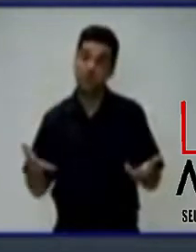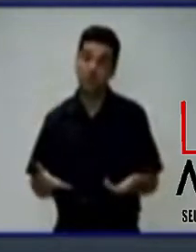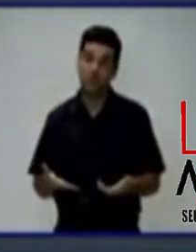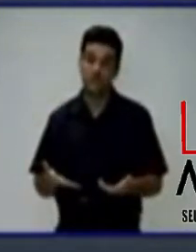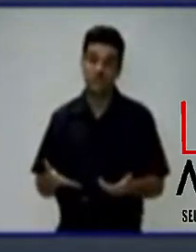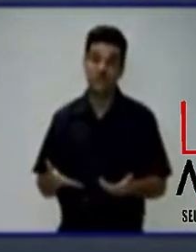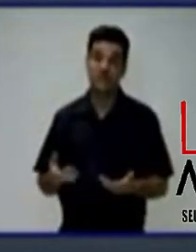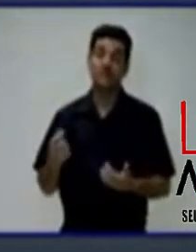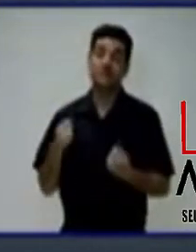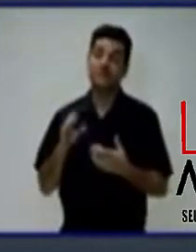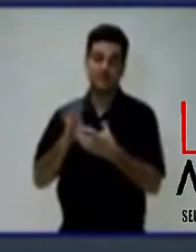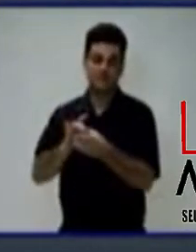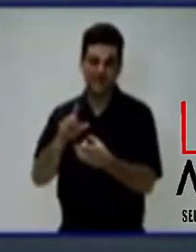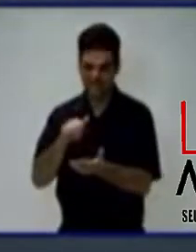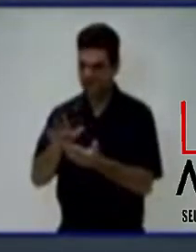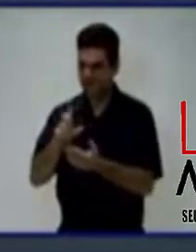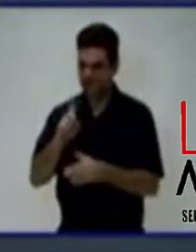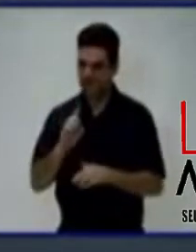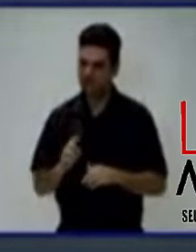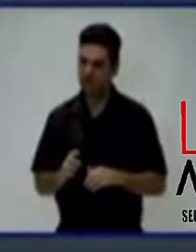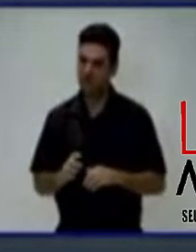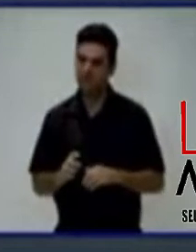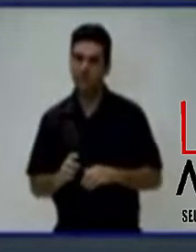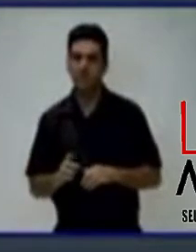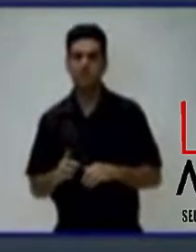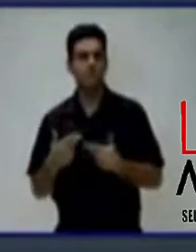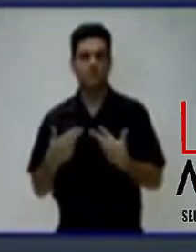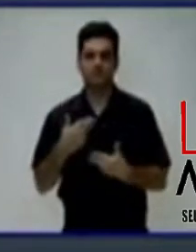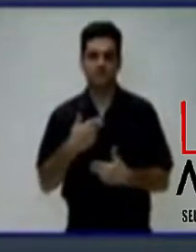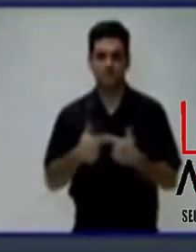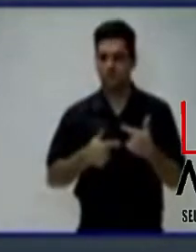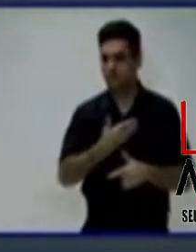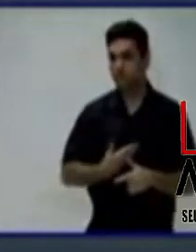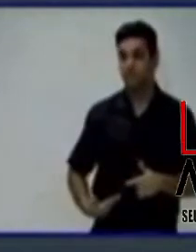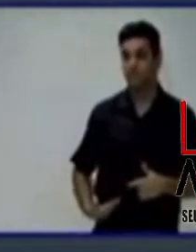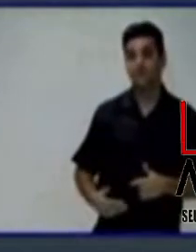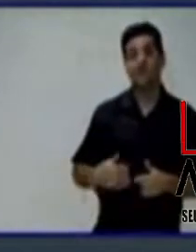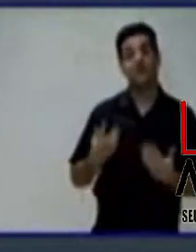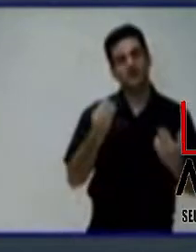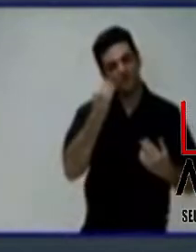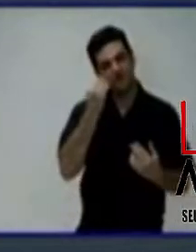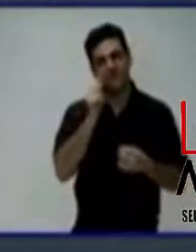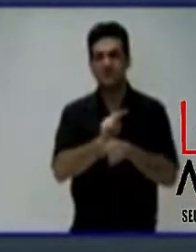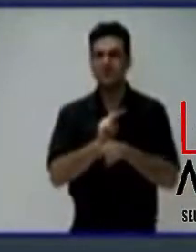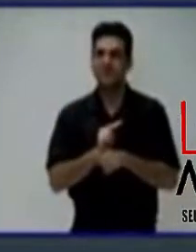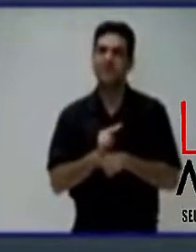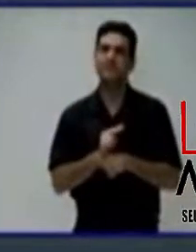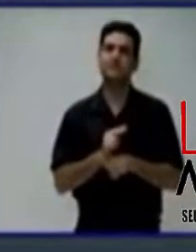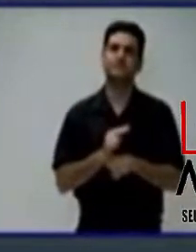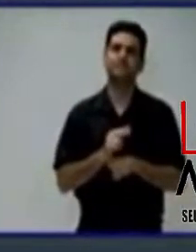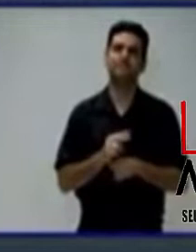necessariamente associada à demissão, a bem do serviço público. Foi o que eu defendi, caros